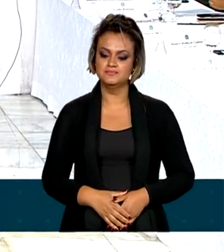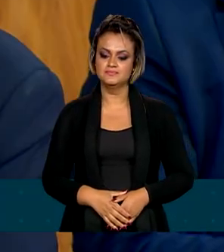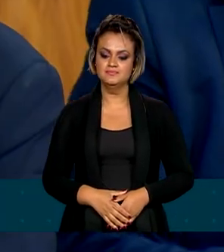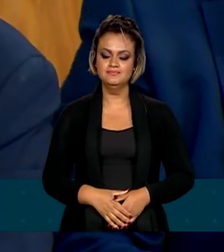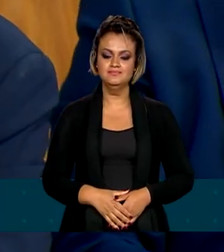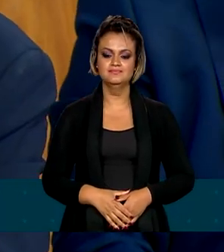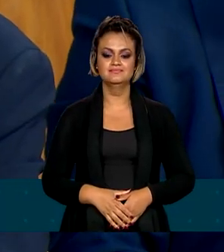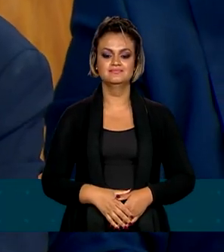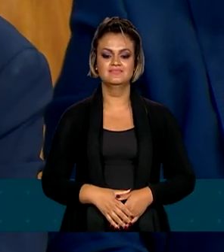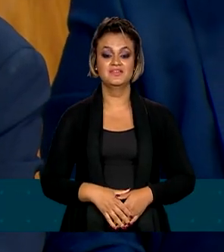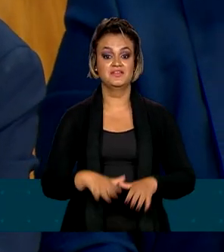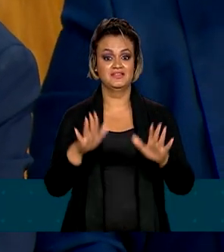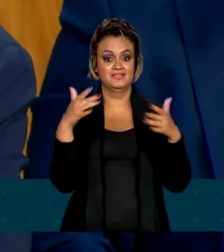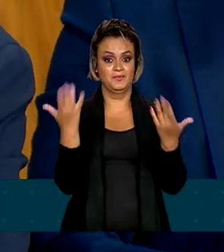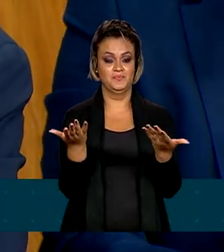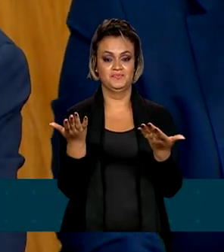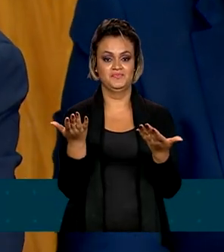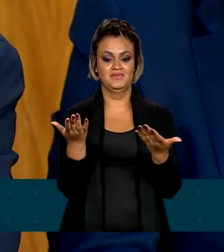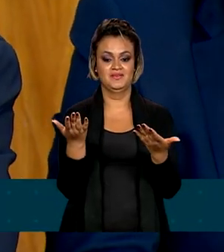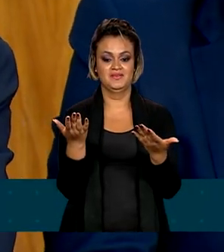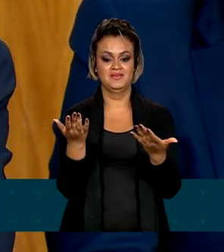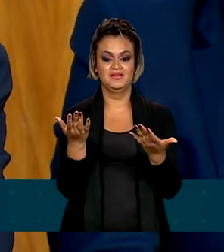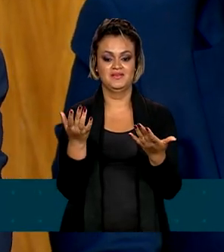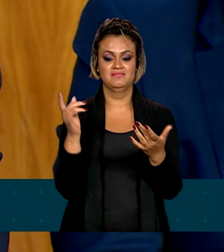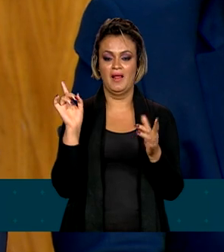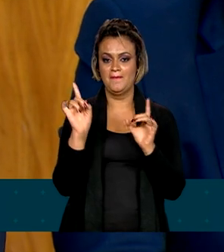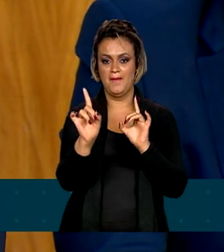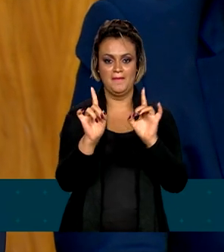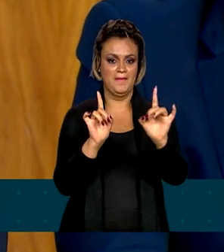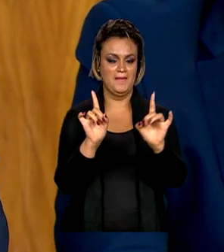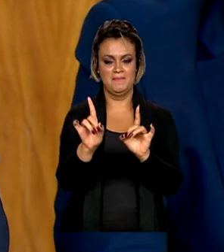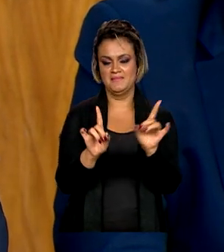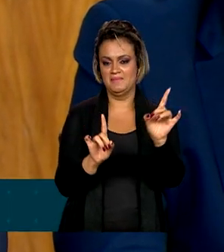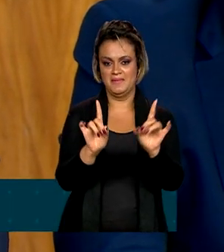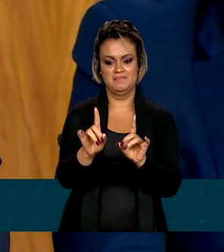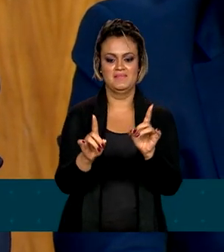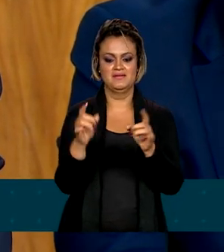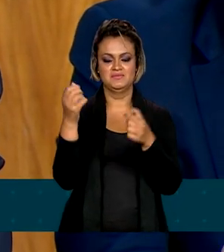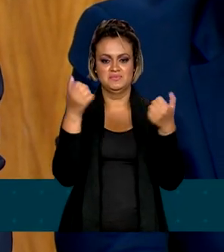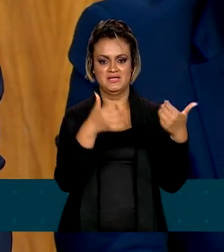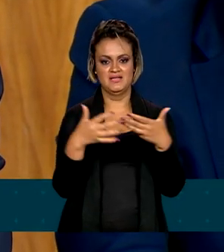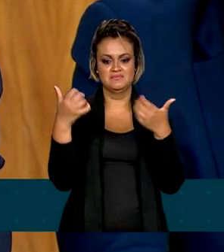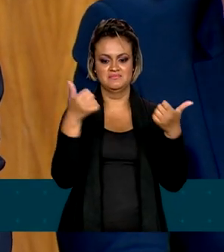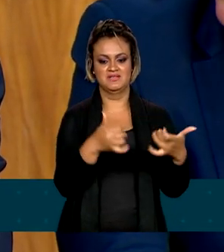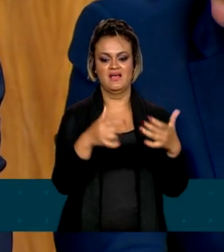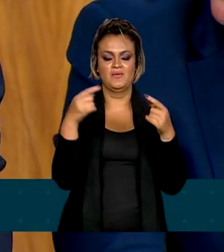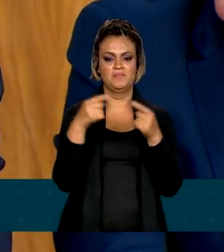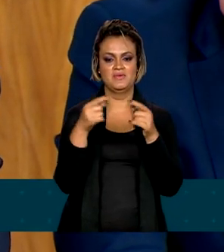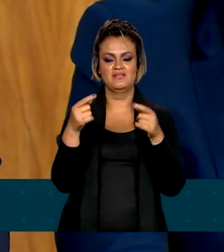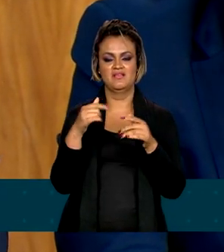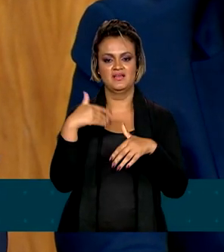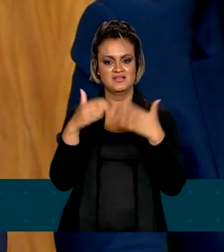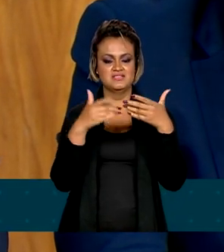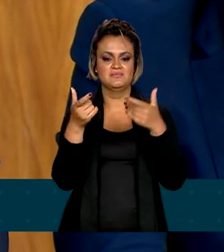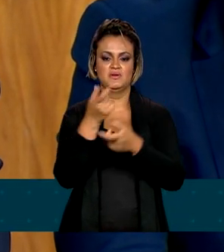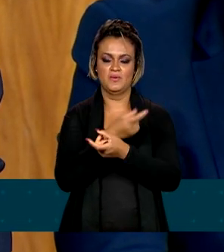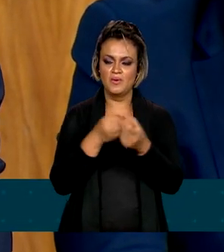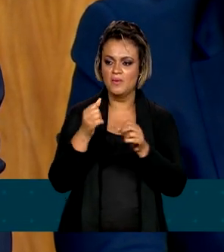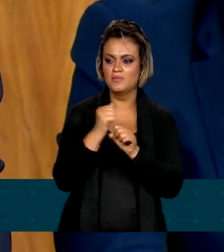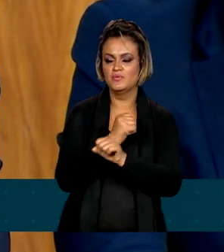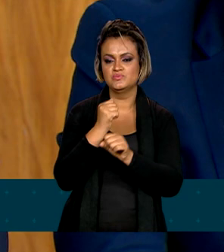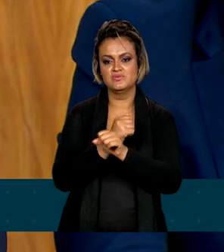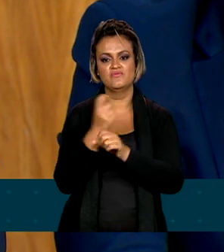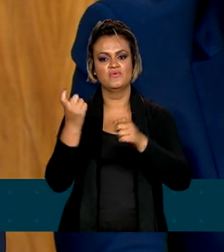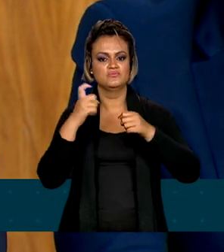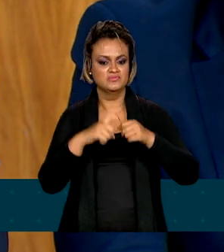Agora, para a gente encerrar essa... as falas aqui nessa grande parceria que envolve crescimento econômico, a retomada das obras,